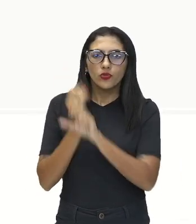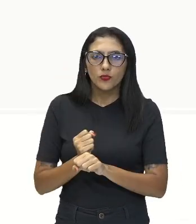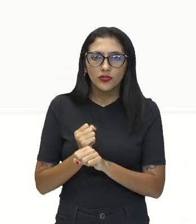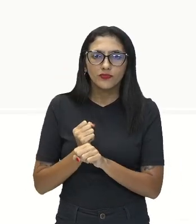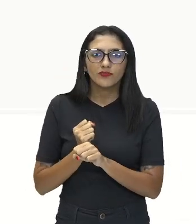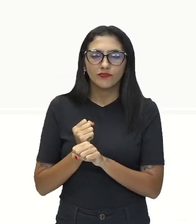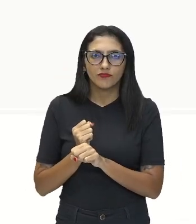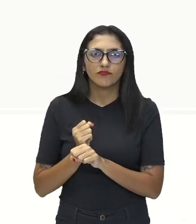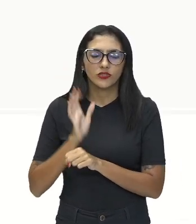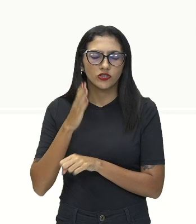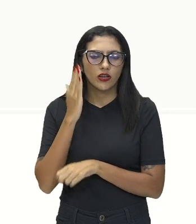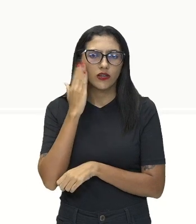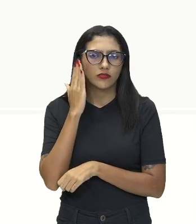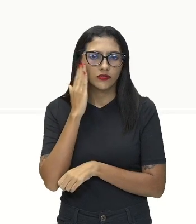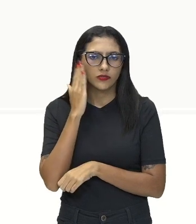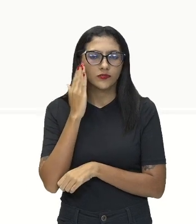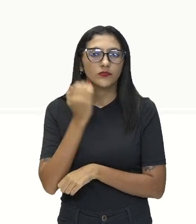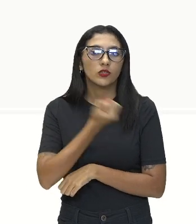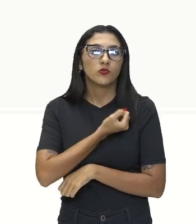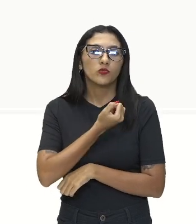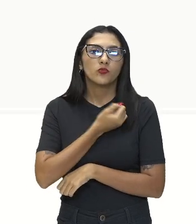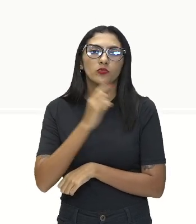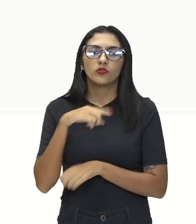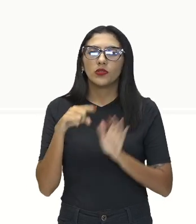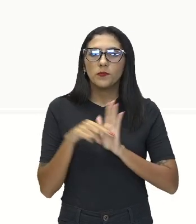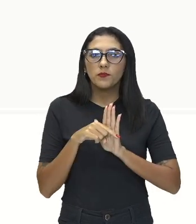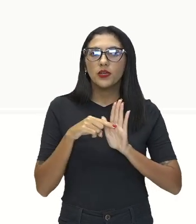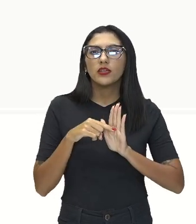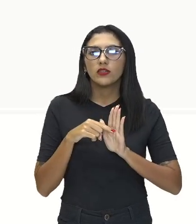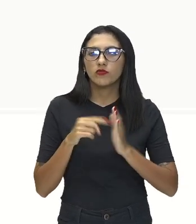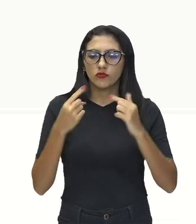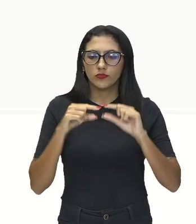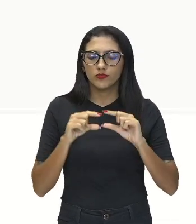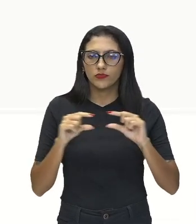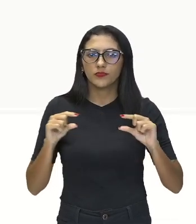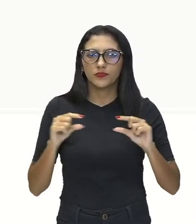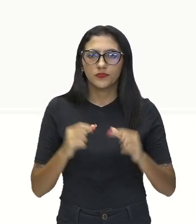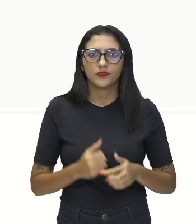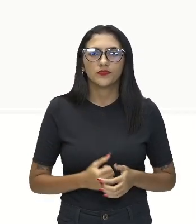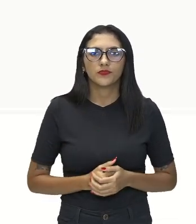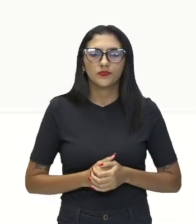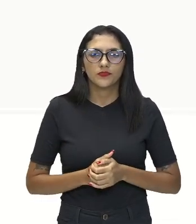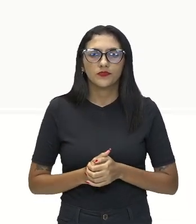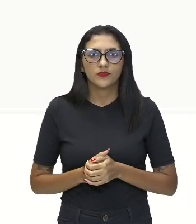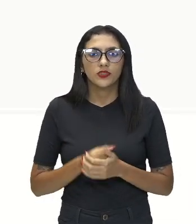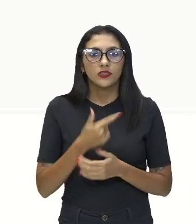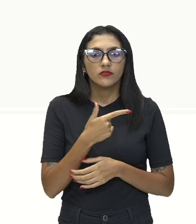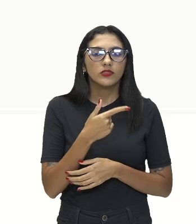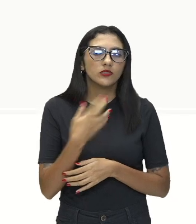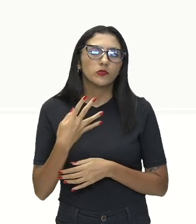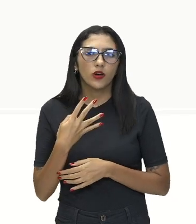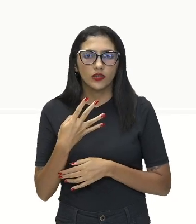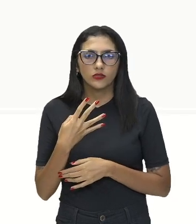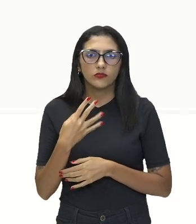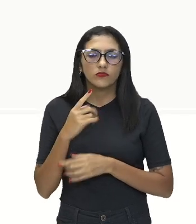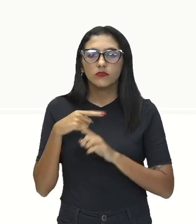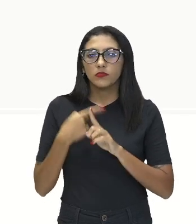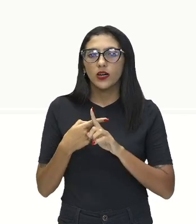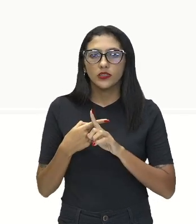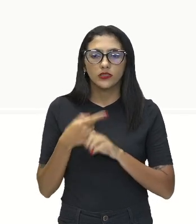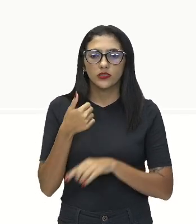de antemão que o valor aqui vai ser negativo, tá? Então, vamos lá. 24 mais